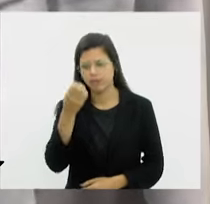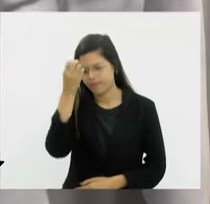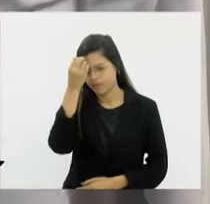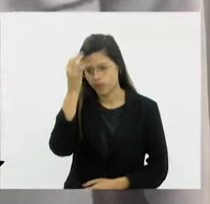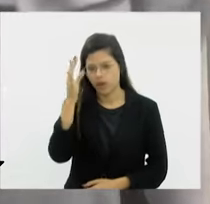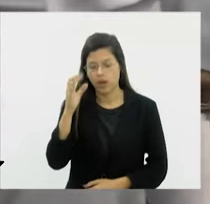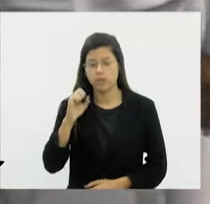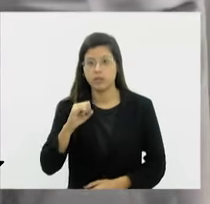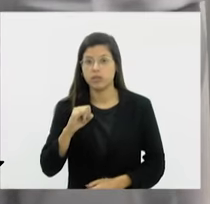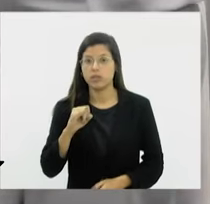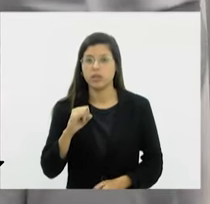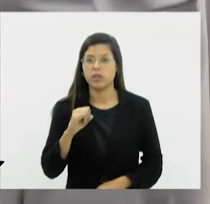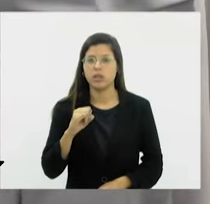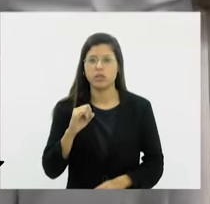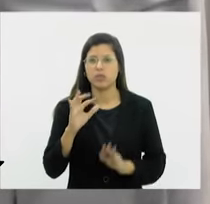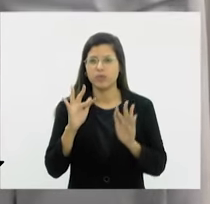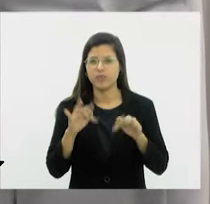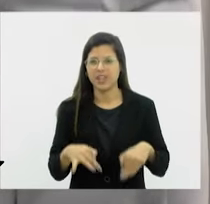não concluiu